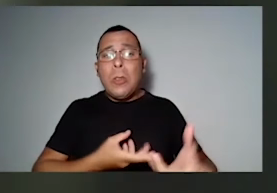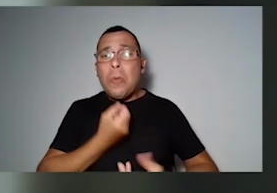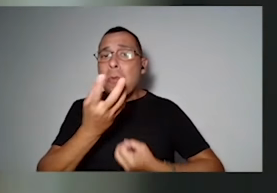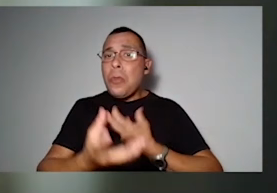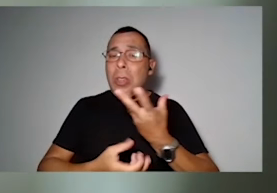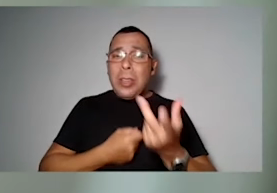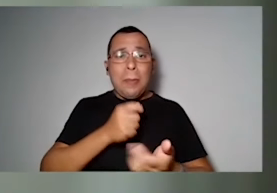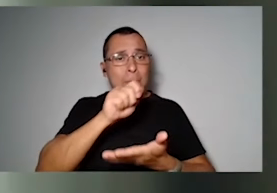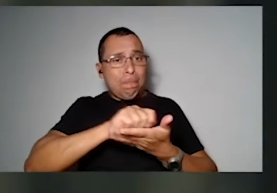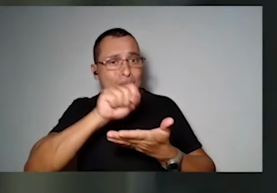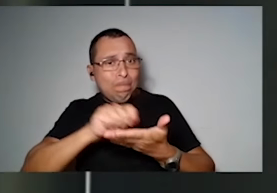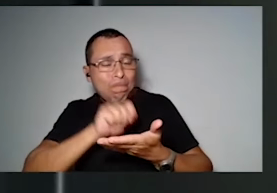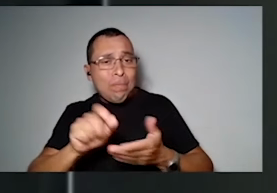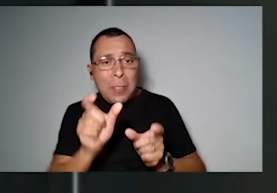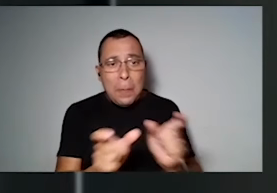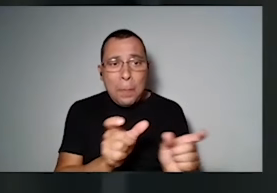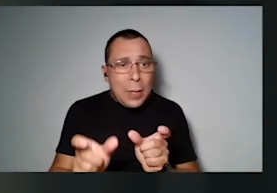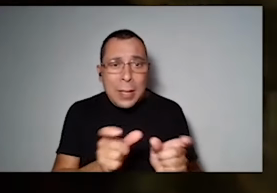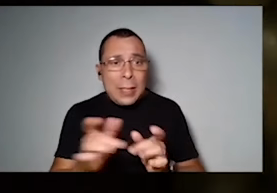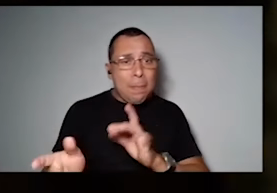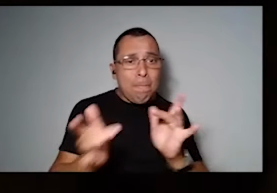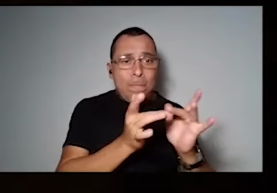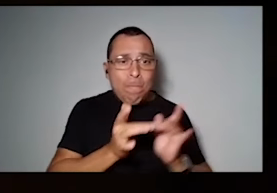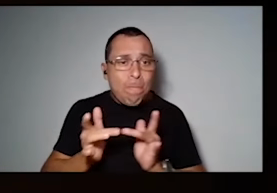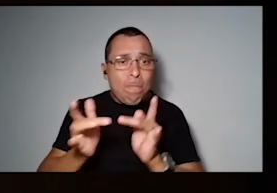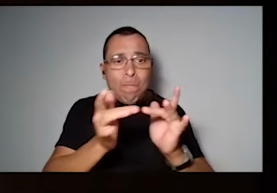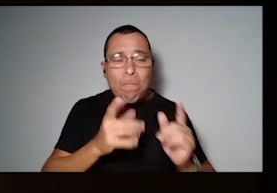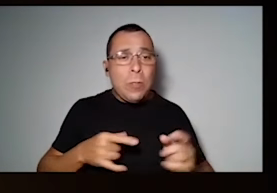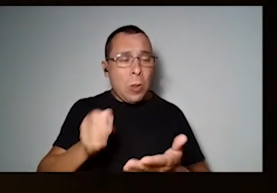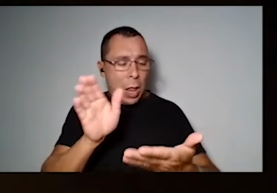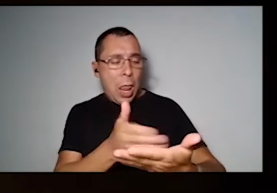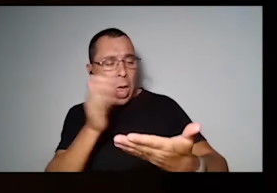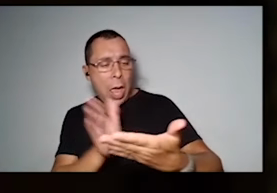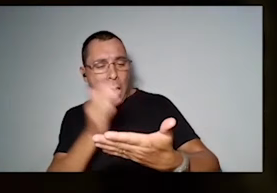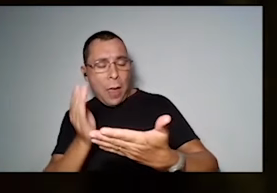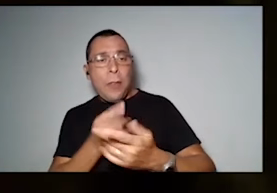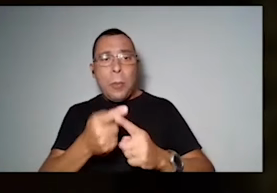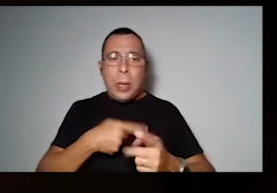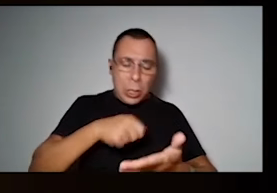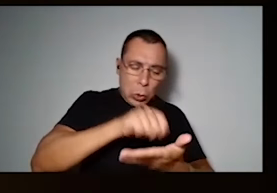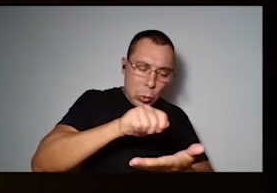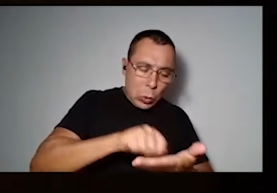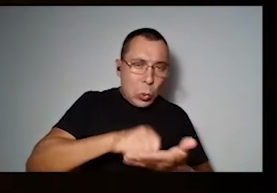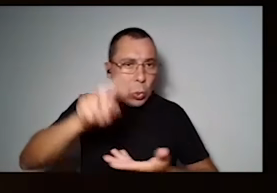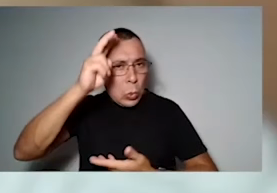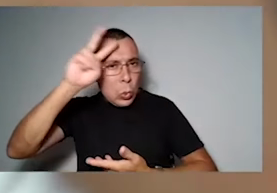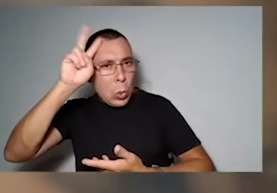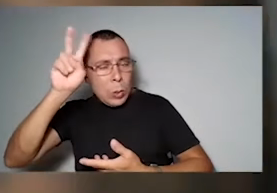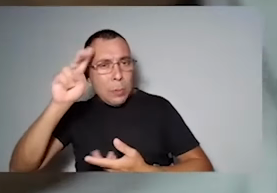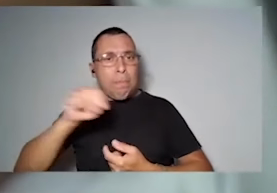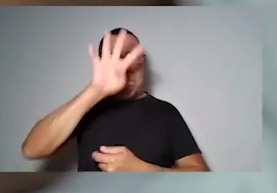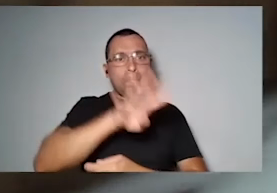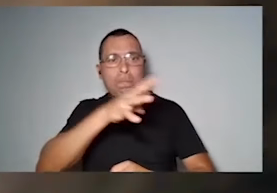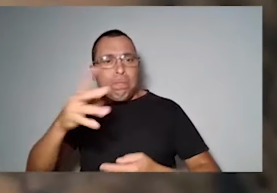dão asas. Minha gramática é sintomática. Não estou nos livros, por isso escrevo história. O